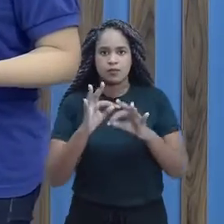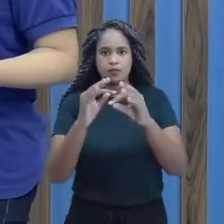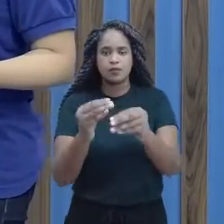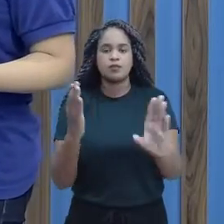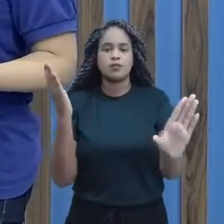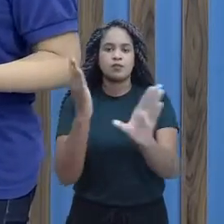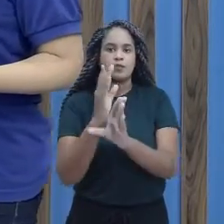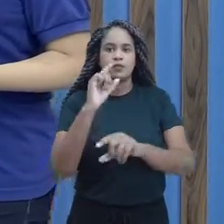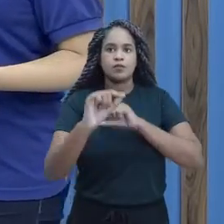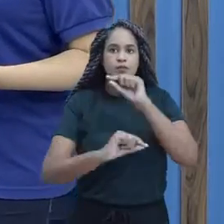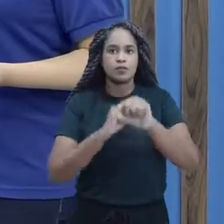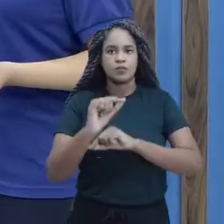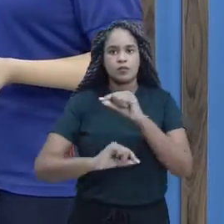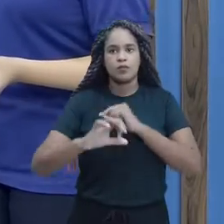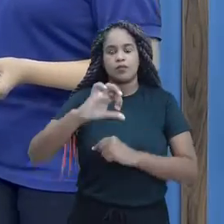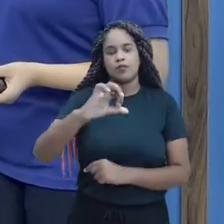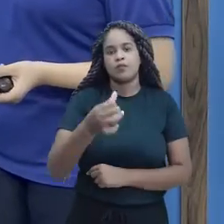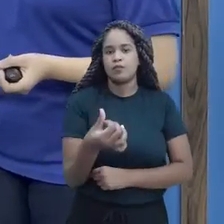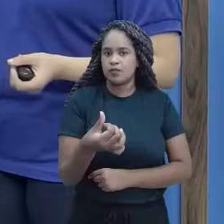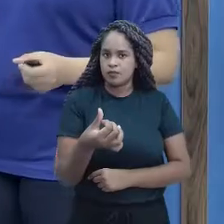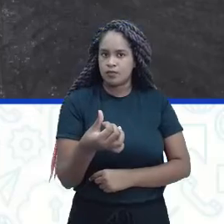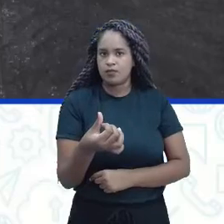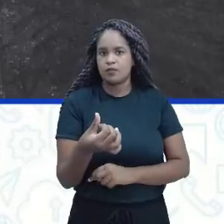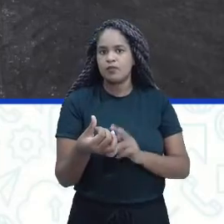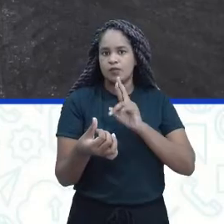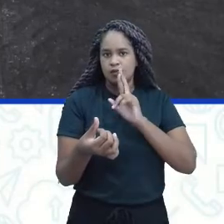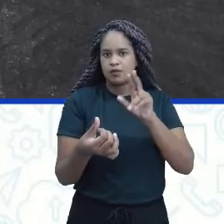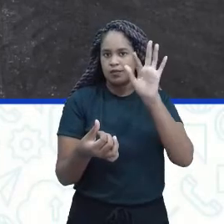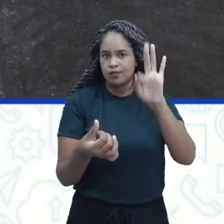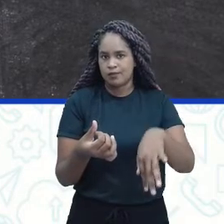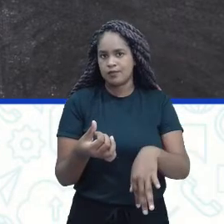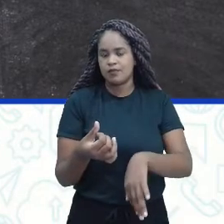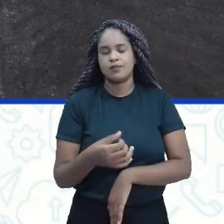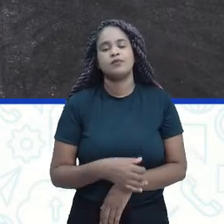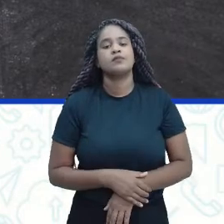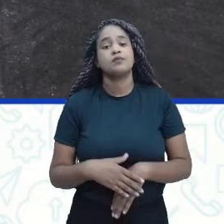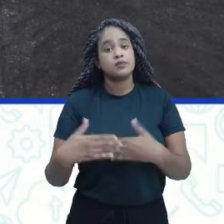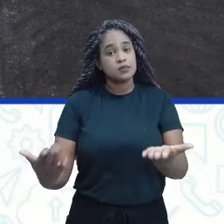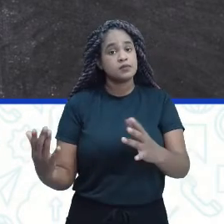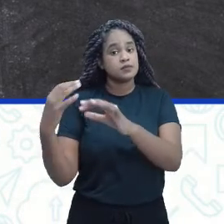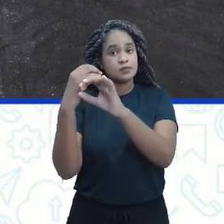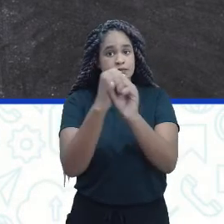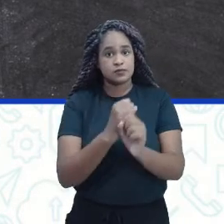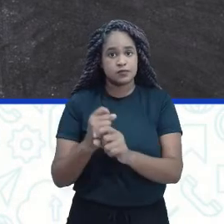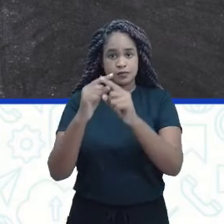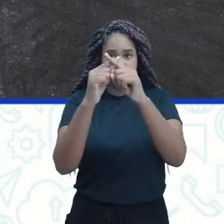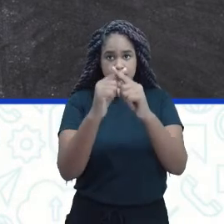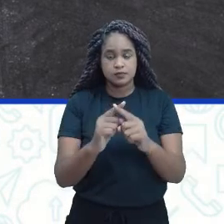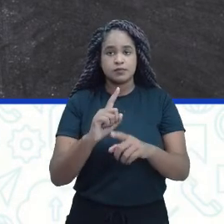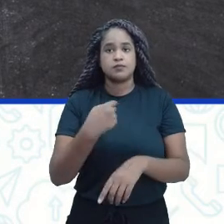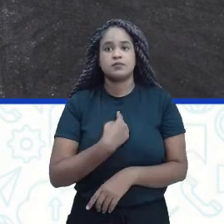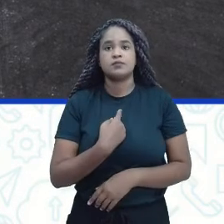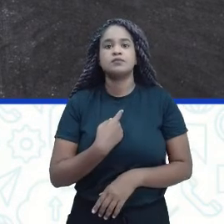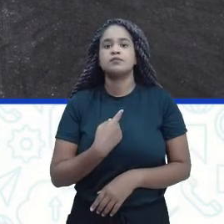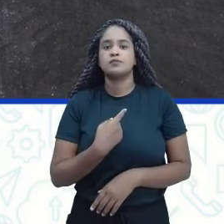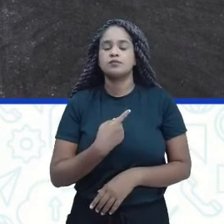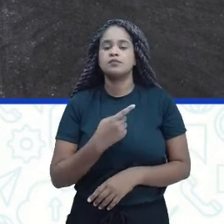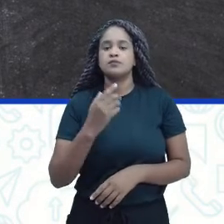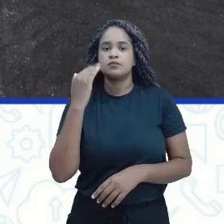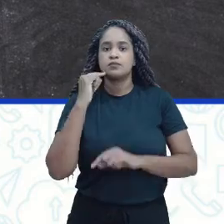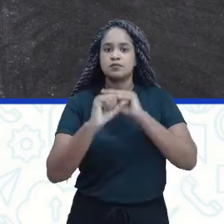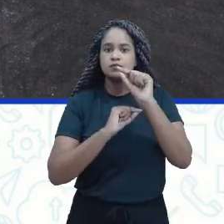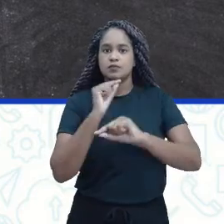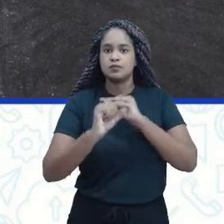achou o 96, que foi a nossa resposta final, tá certo? Essa multiplicação, como a gente já bem conhece, né, a ordem